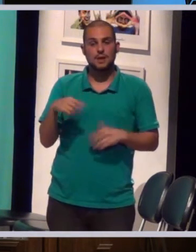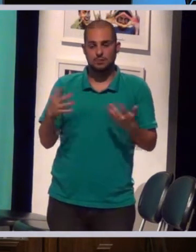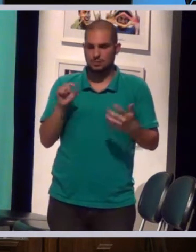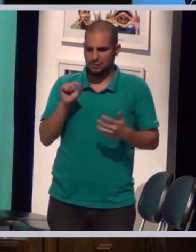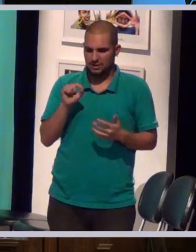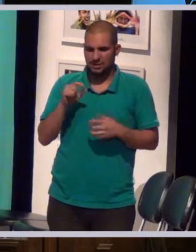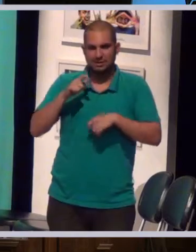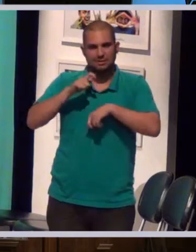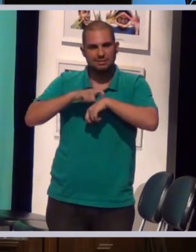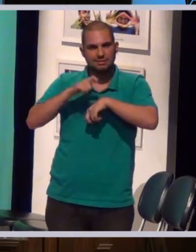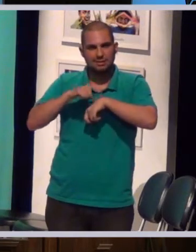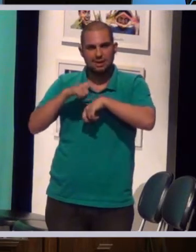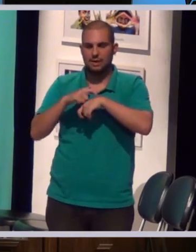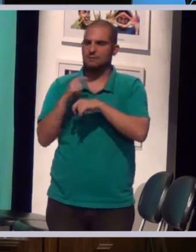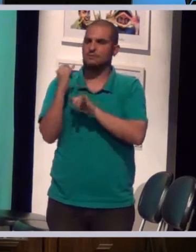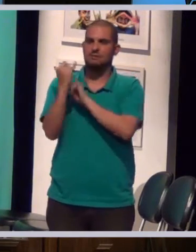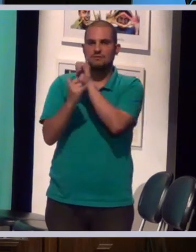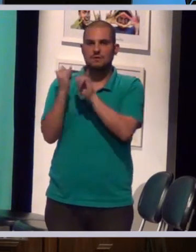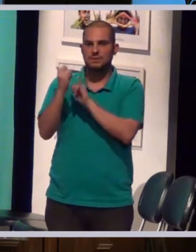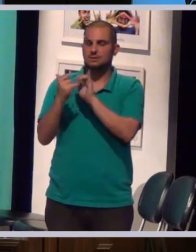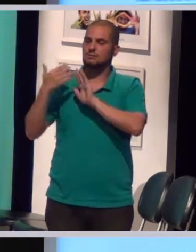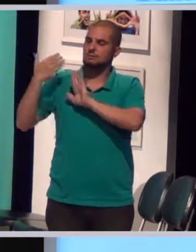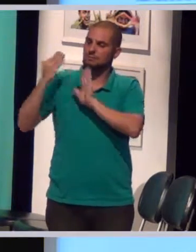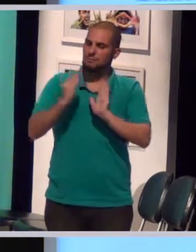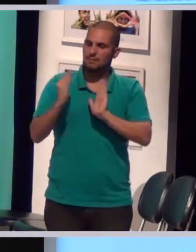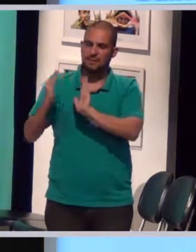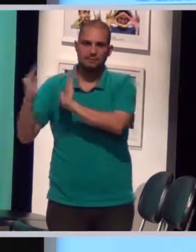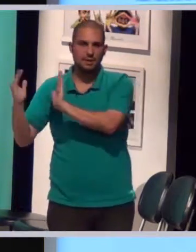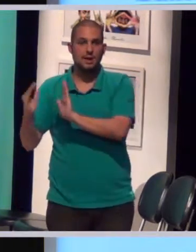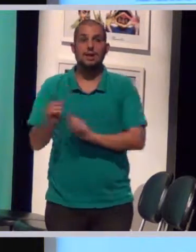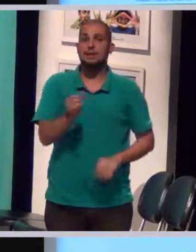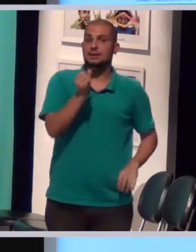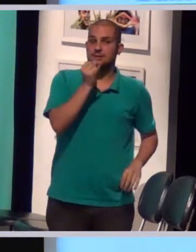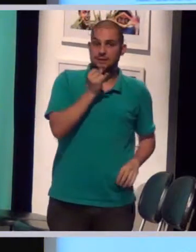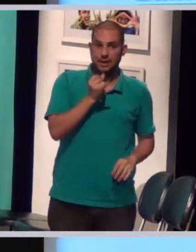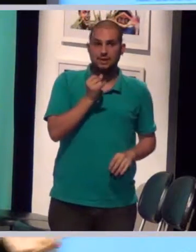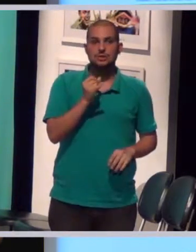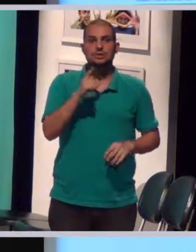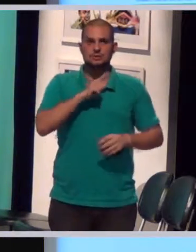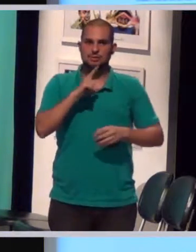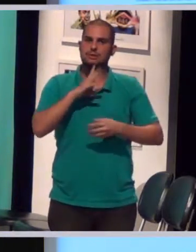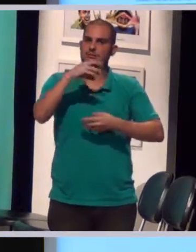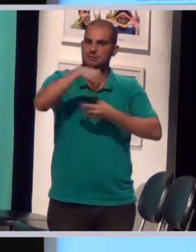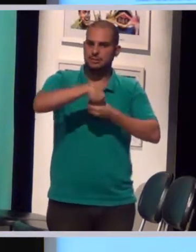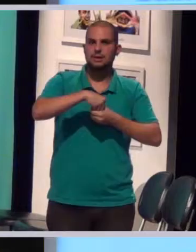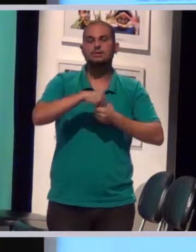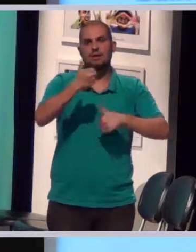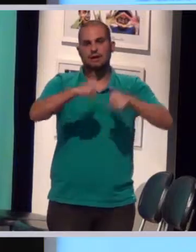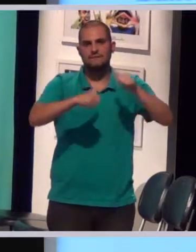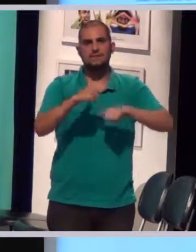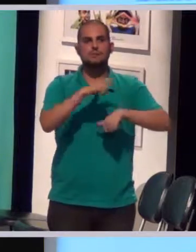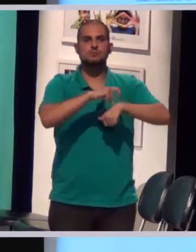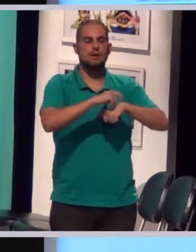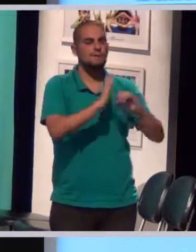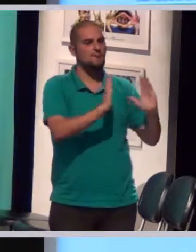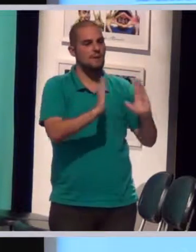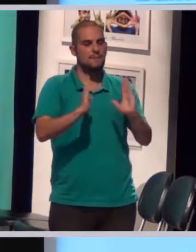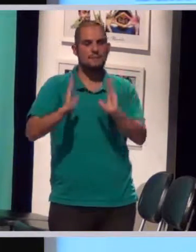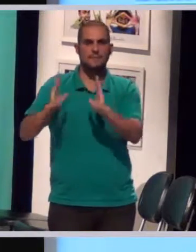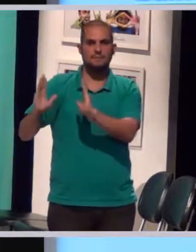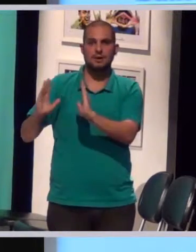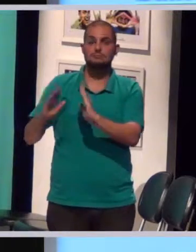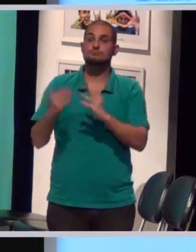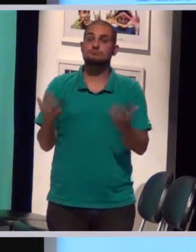codificação temporal das informações. E esse teste ele é feito através de uma lógica temporal, de codificação temporal. Então,